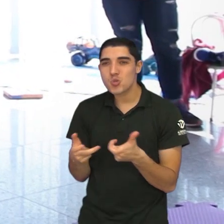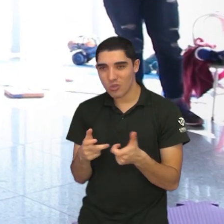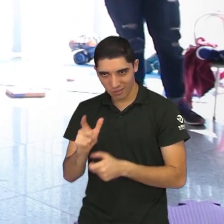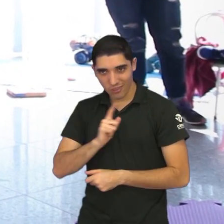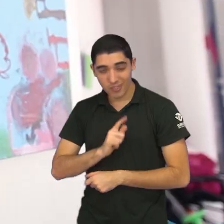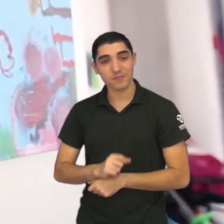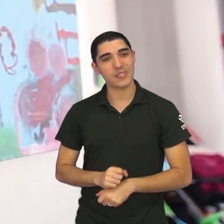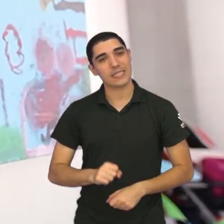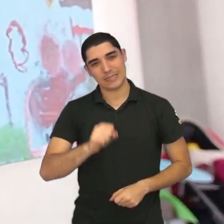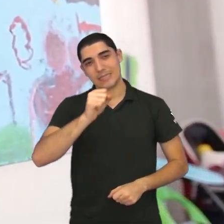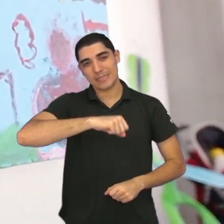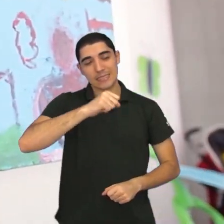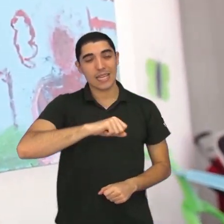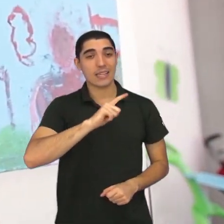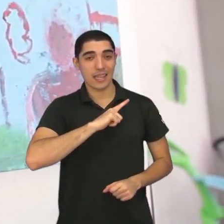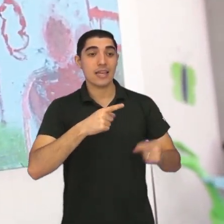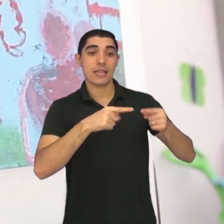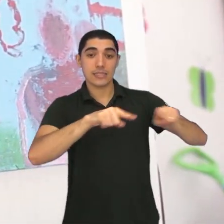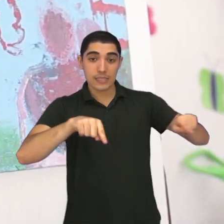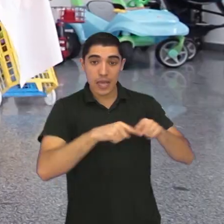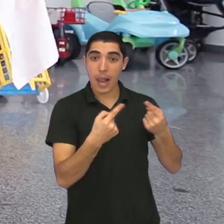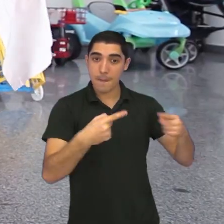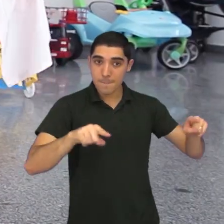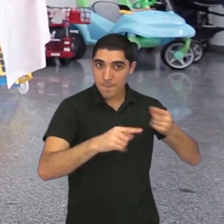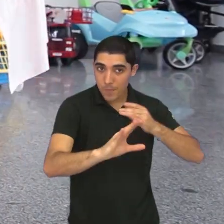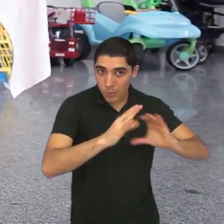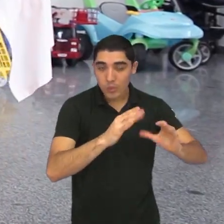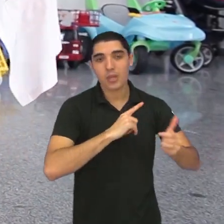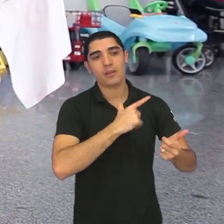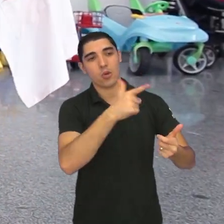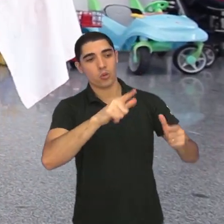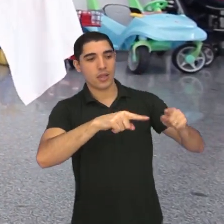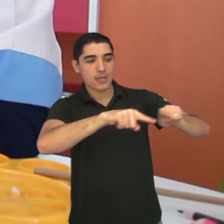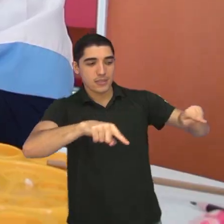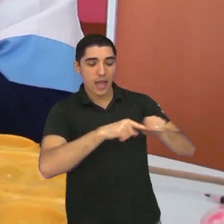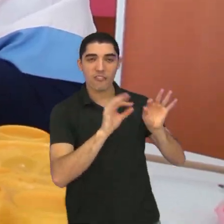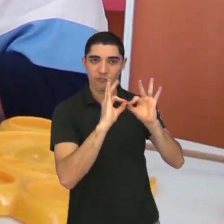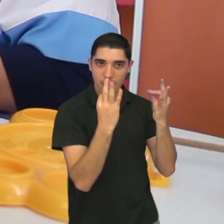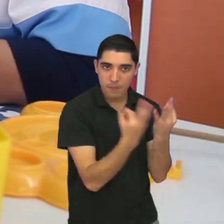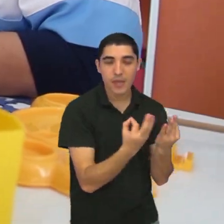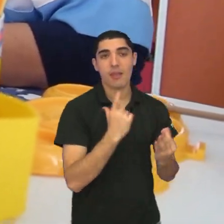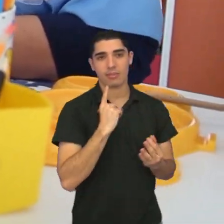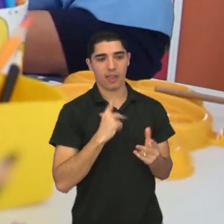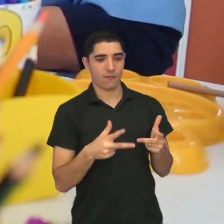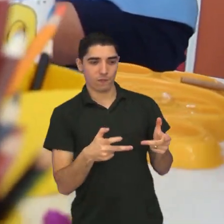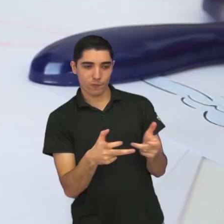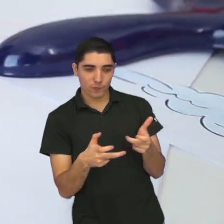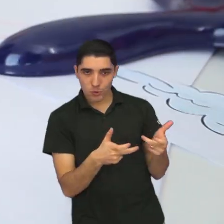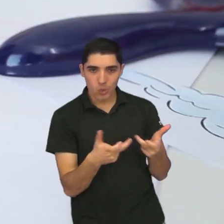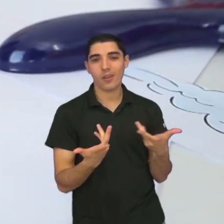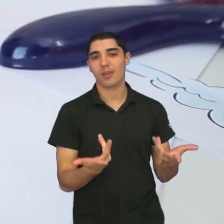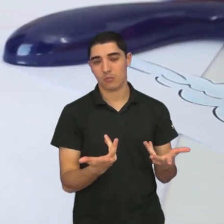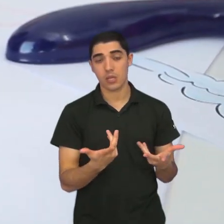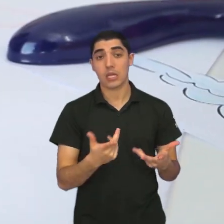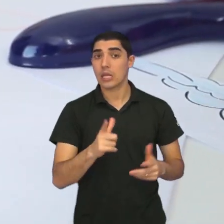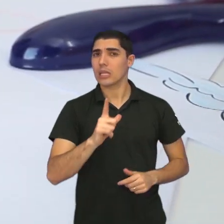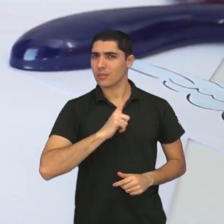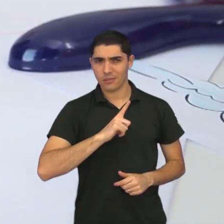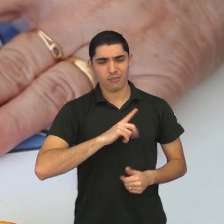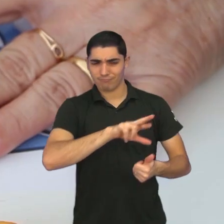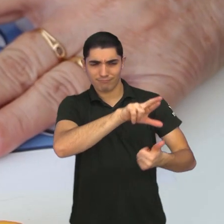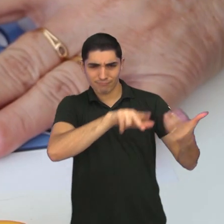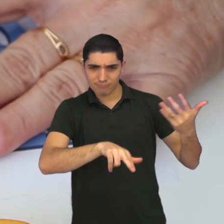no joguinho. Exatamente, né? A gente tem a sala de música, a gente tem o estar familiar, os videogames e a gente tem